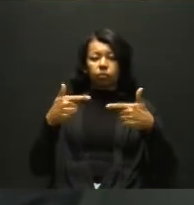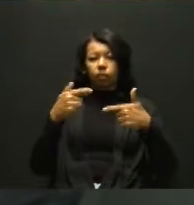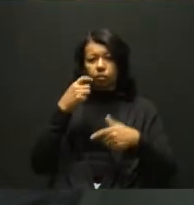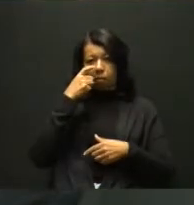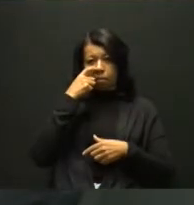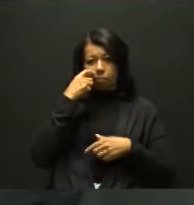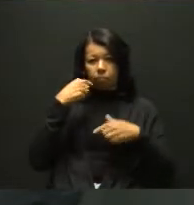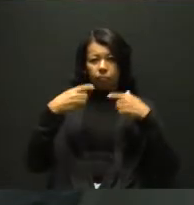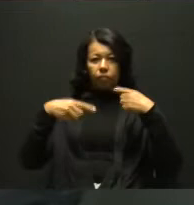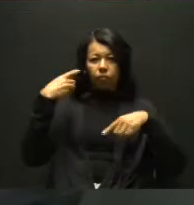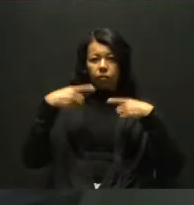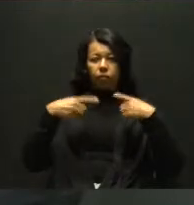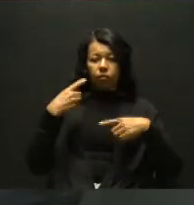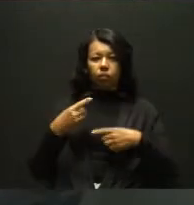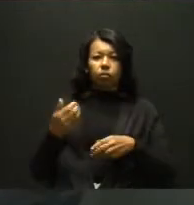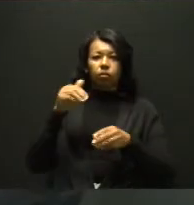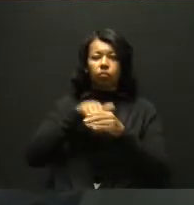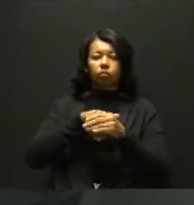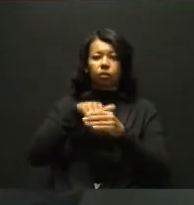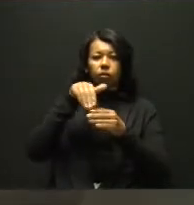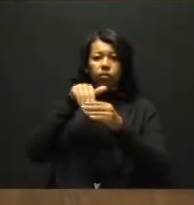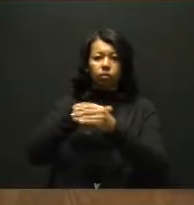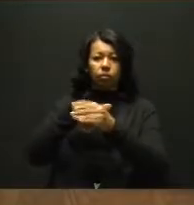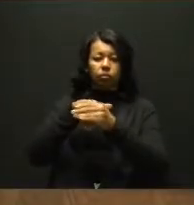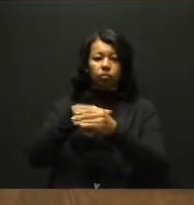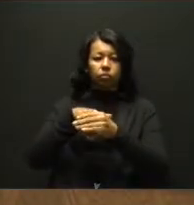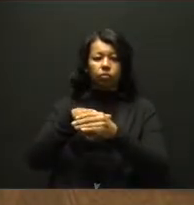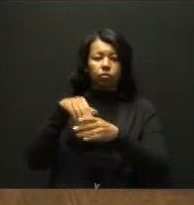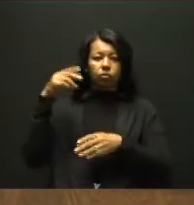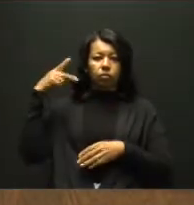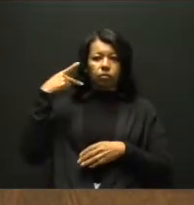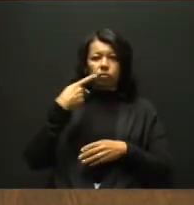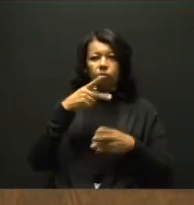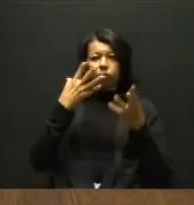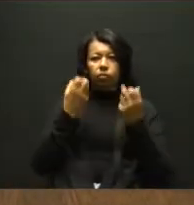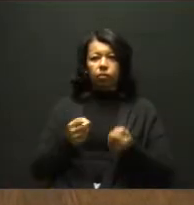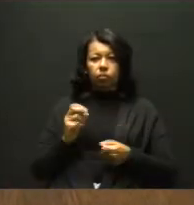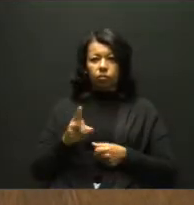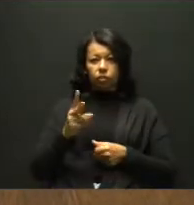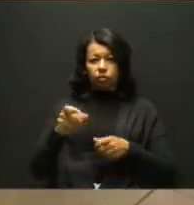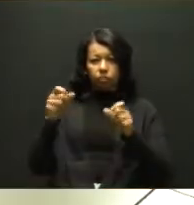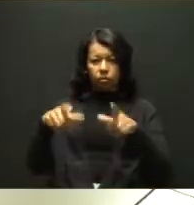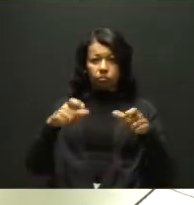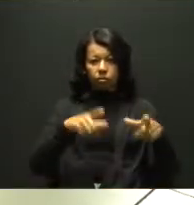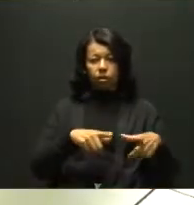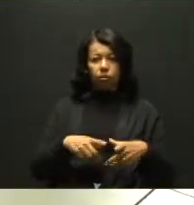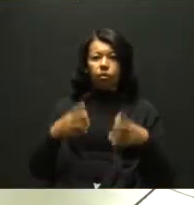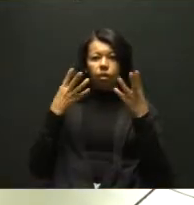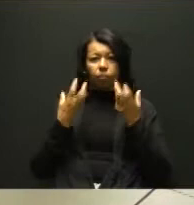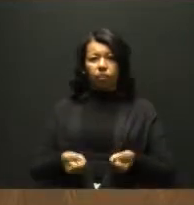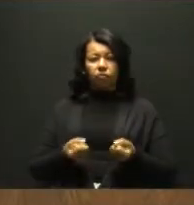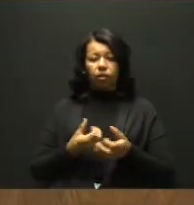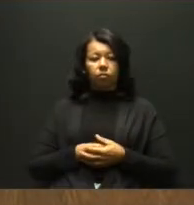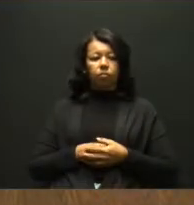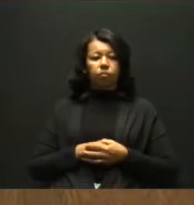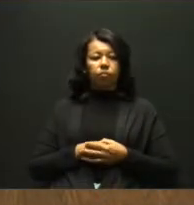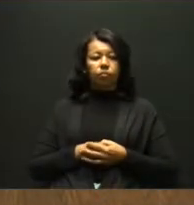discussão e votação os vereadores foram preocupação continua com as contas aprovadas